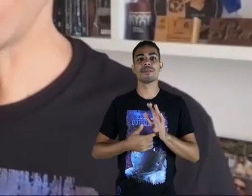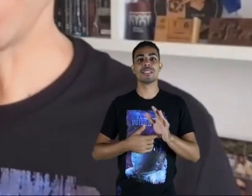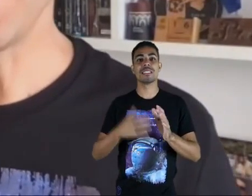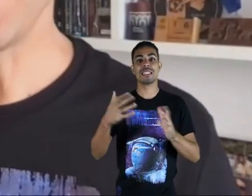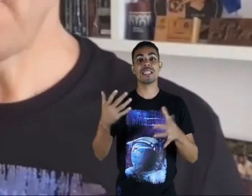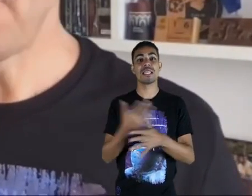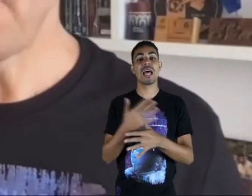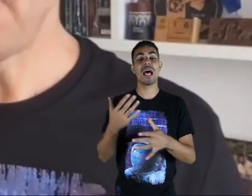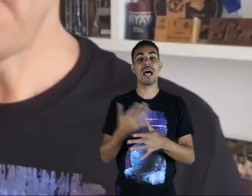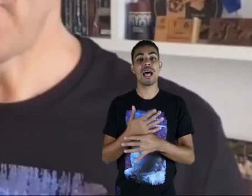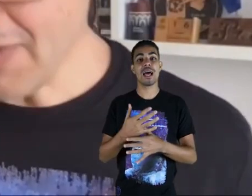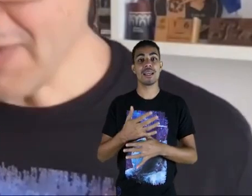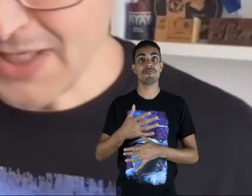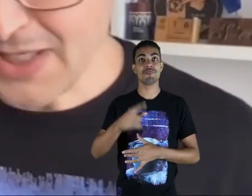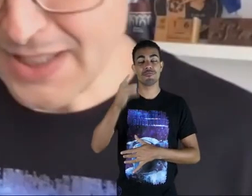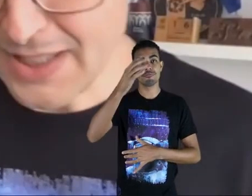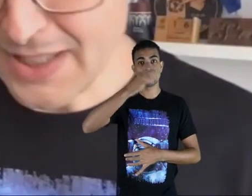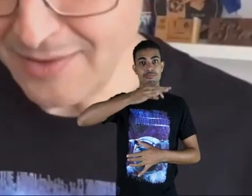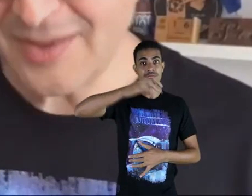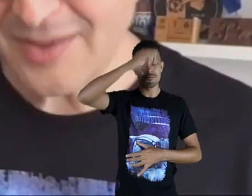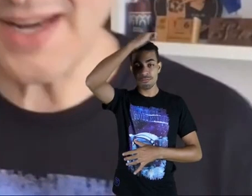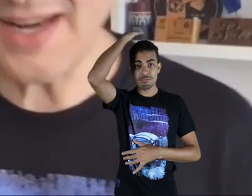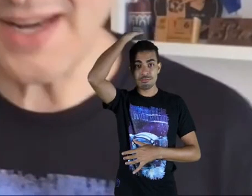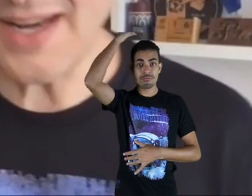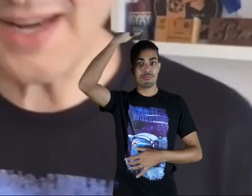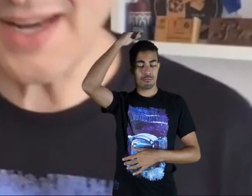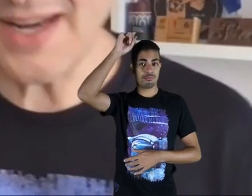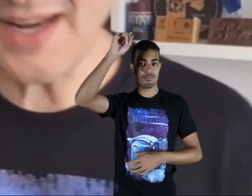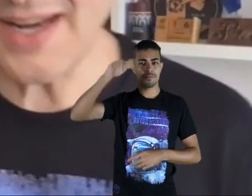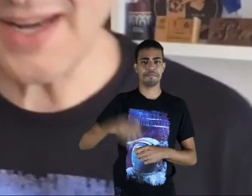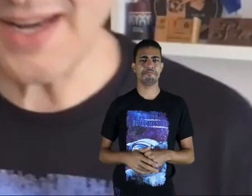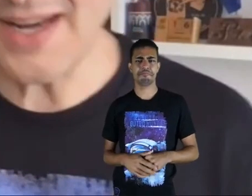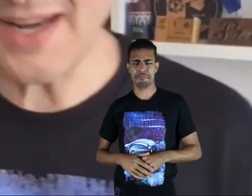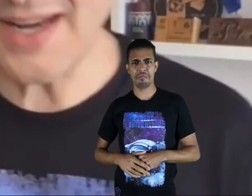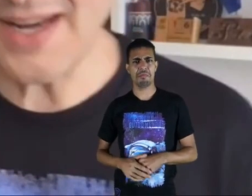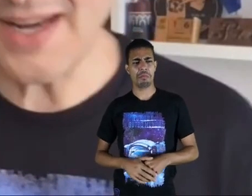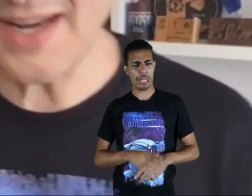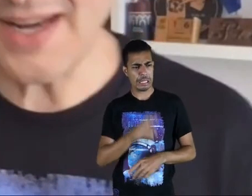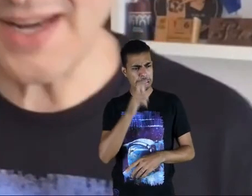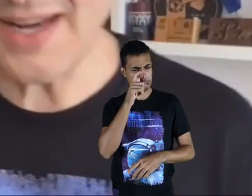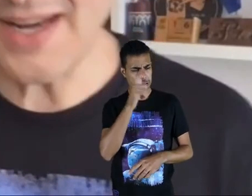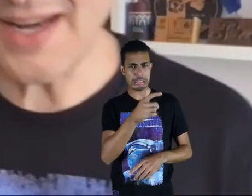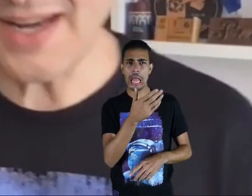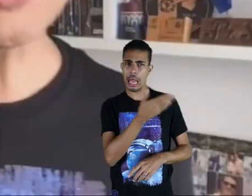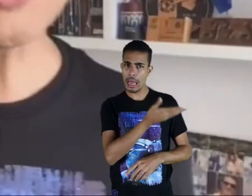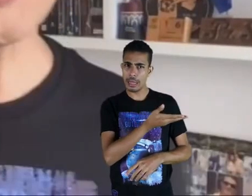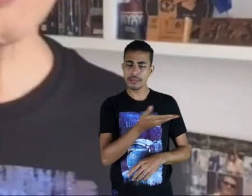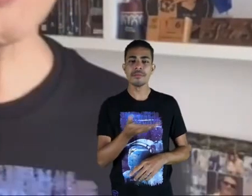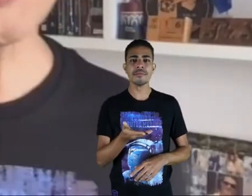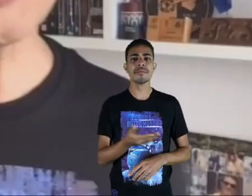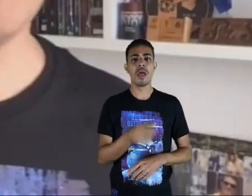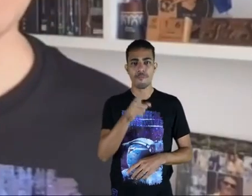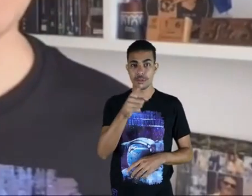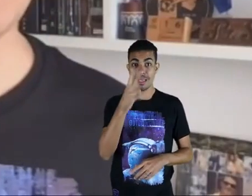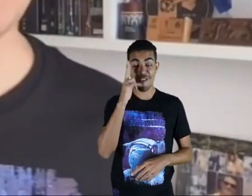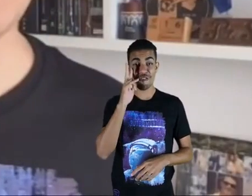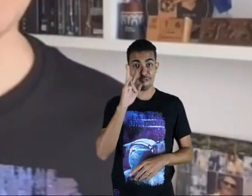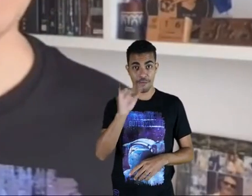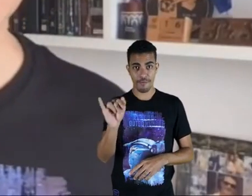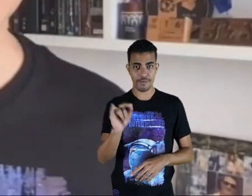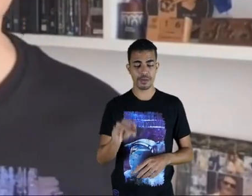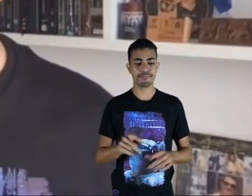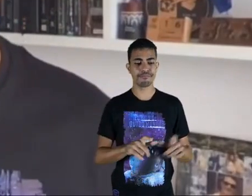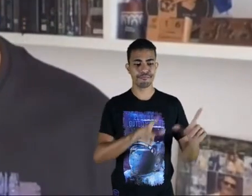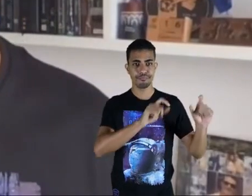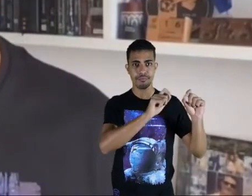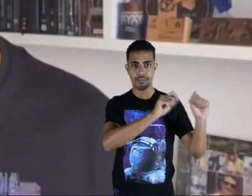eles. Veja que interessante a história de Hebreus. No próximo slide você vai ver